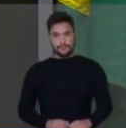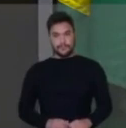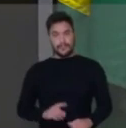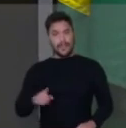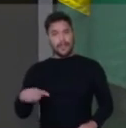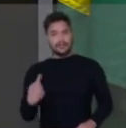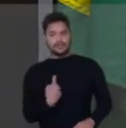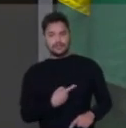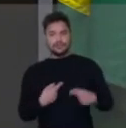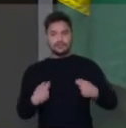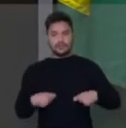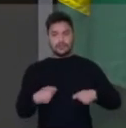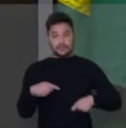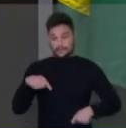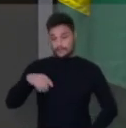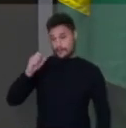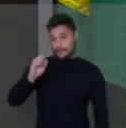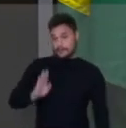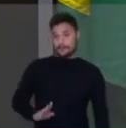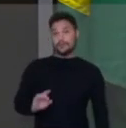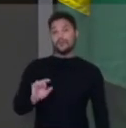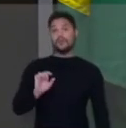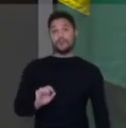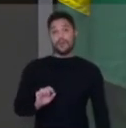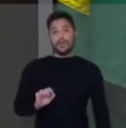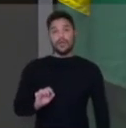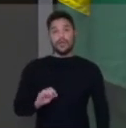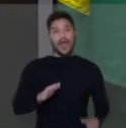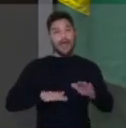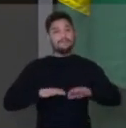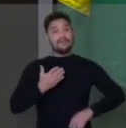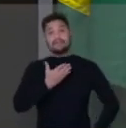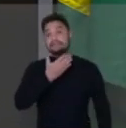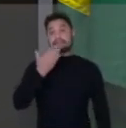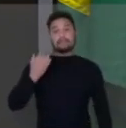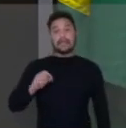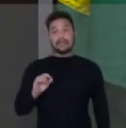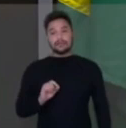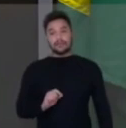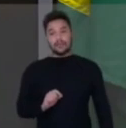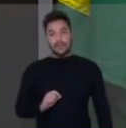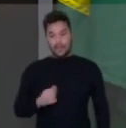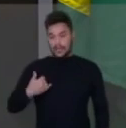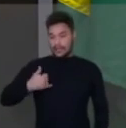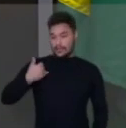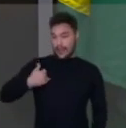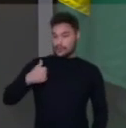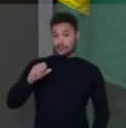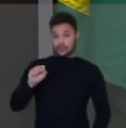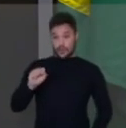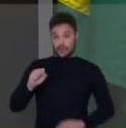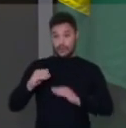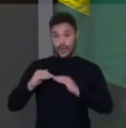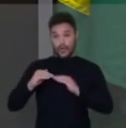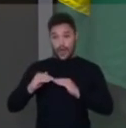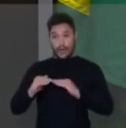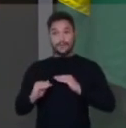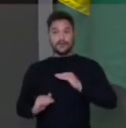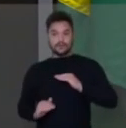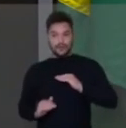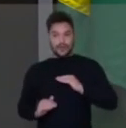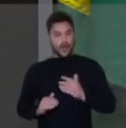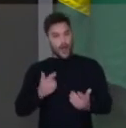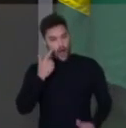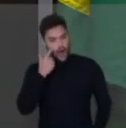ter aqui no nosso país, que a gente acaba muitas vezes esquecendo, né? Redução da maioridade penal. É impressionante ver um menino de